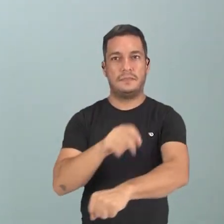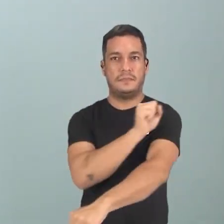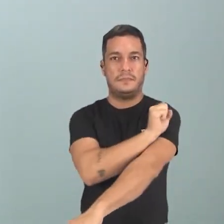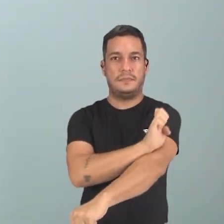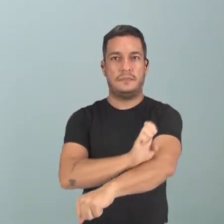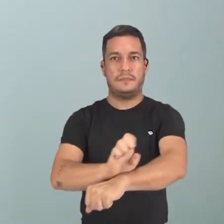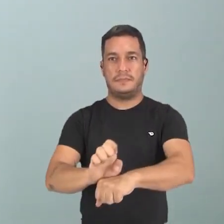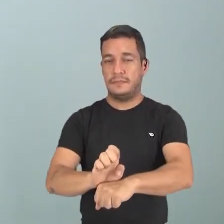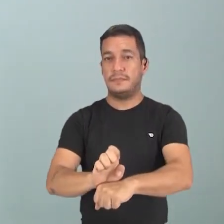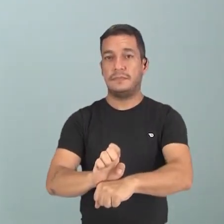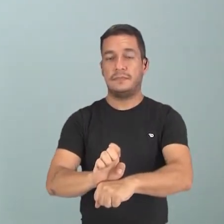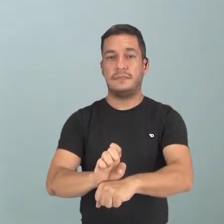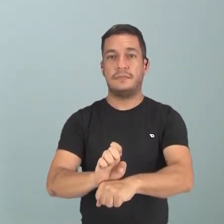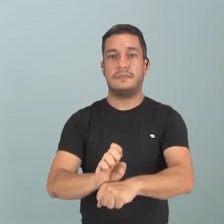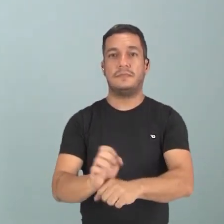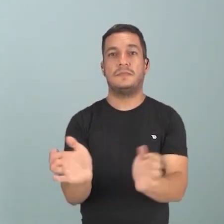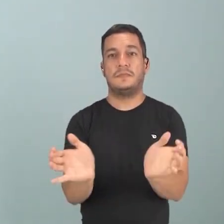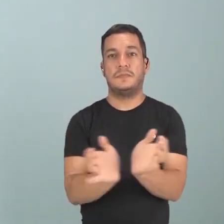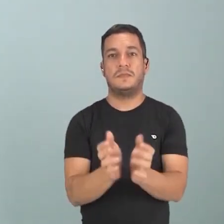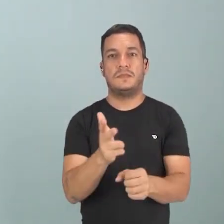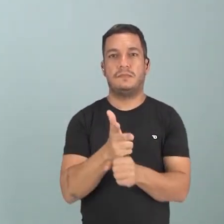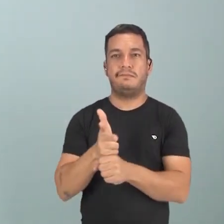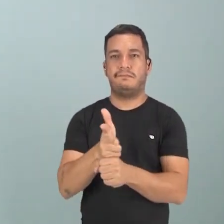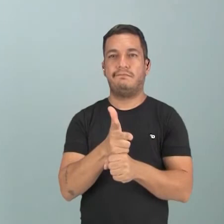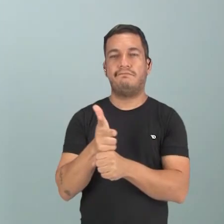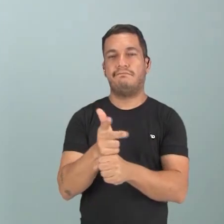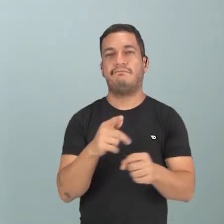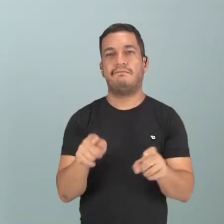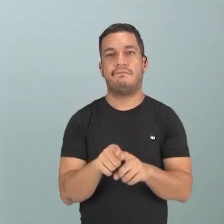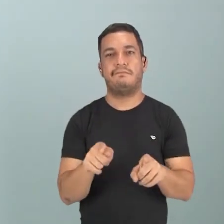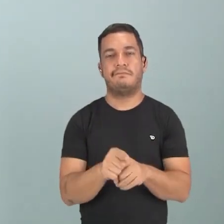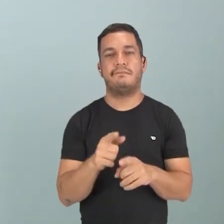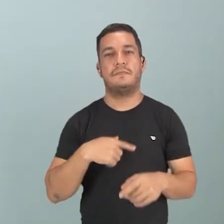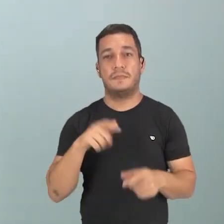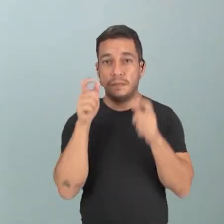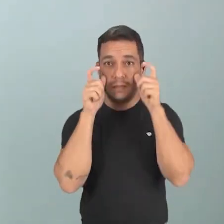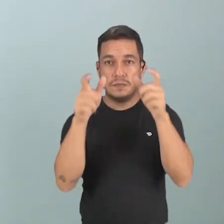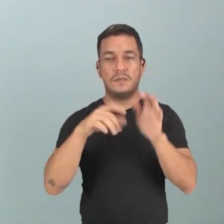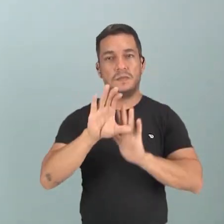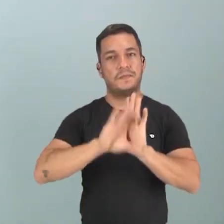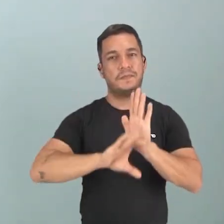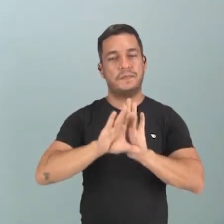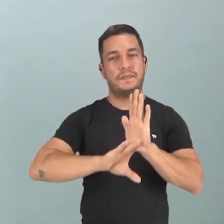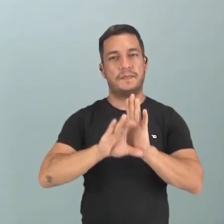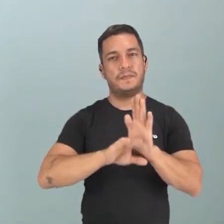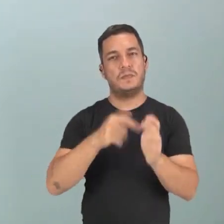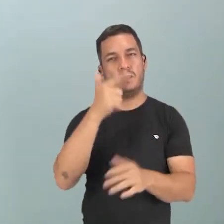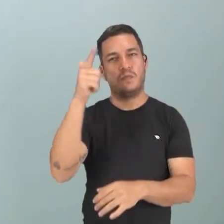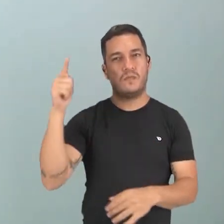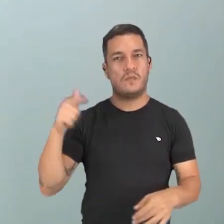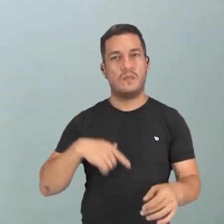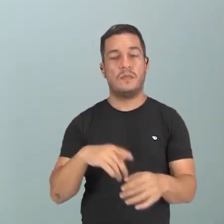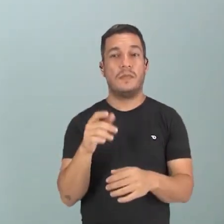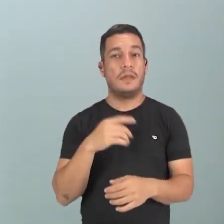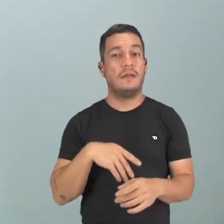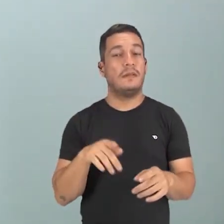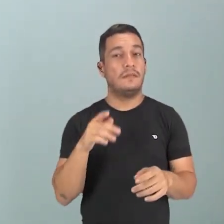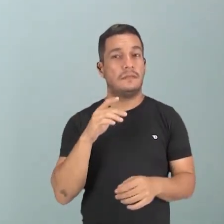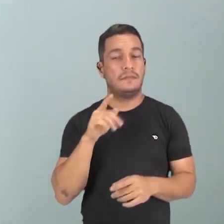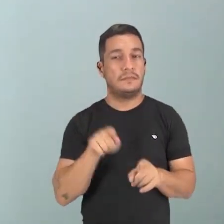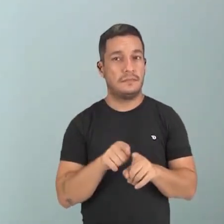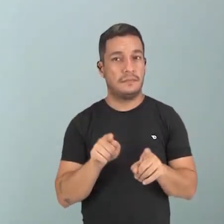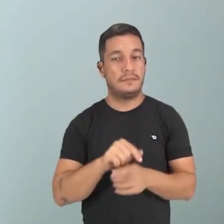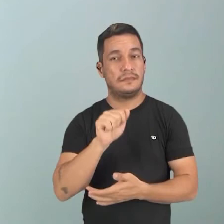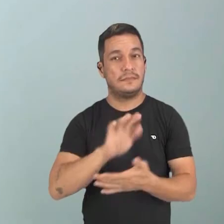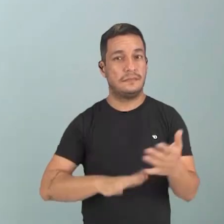Secretaria de Educação, à equipe de filmagem e edições, interessados por esse conteúdos e muitos outros, inclusive